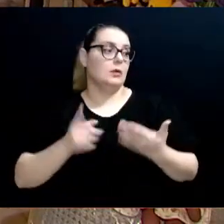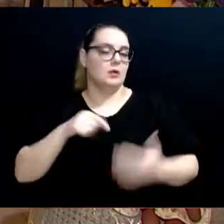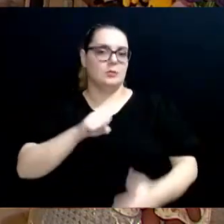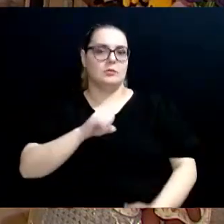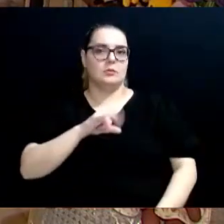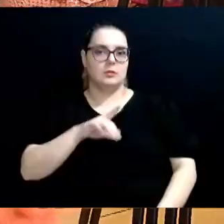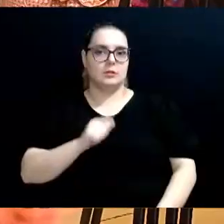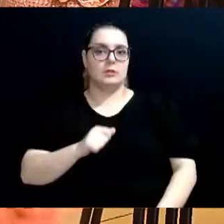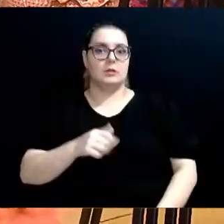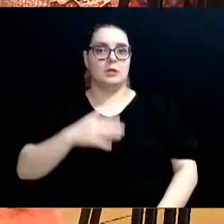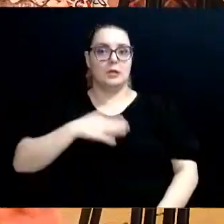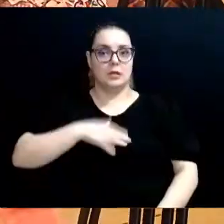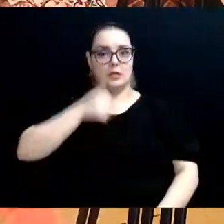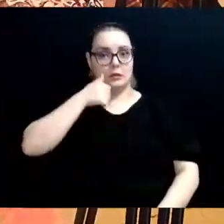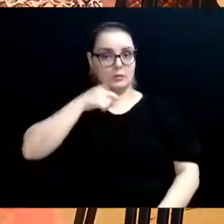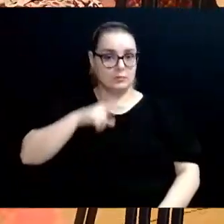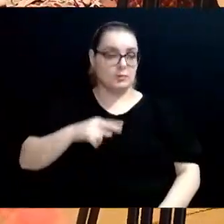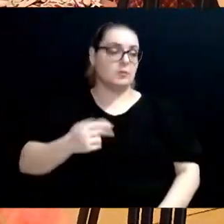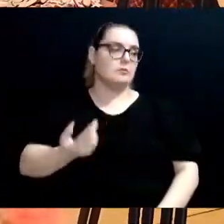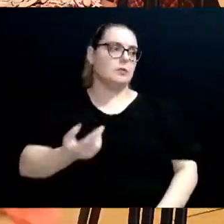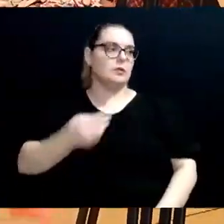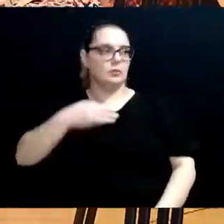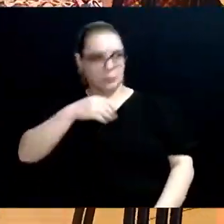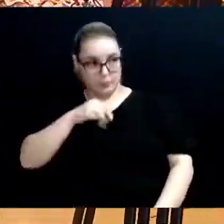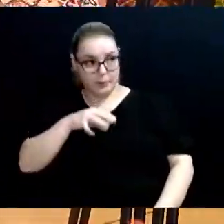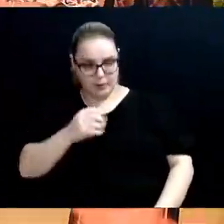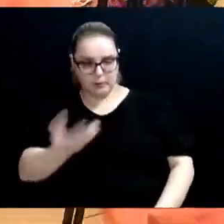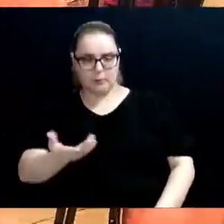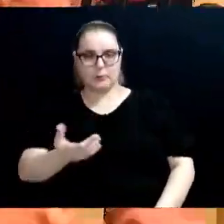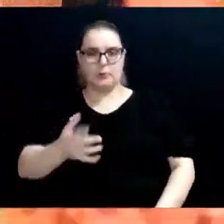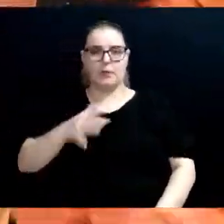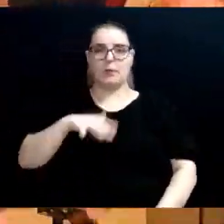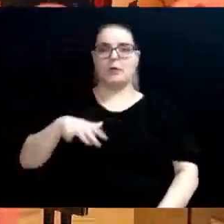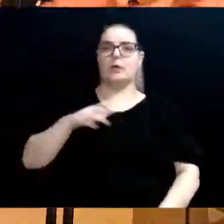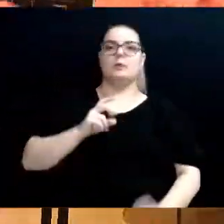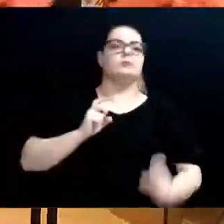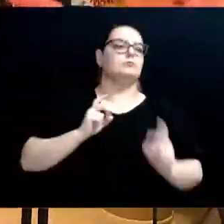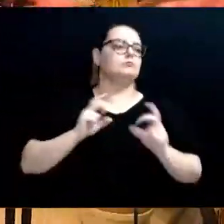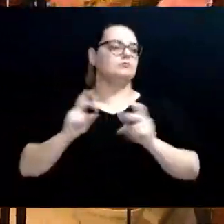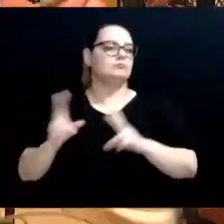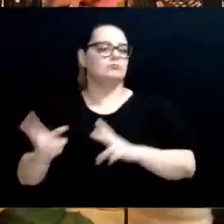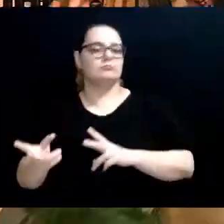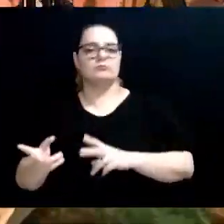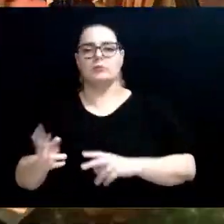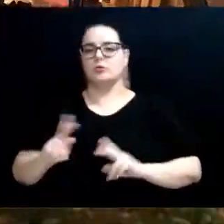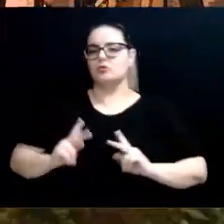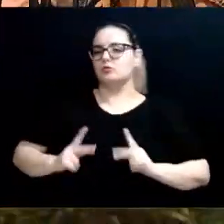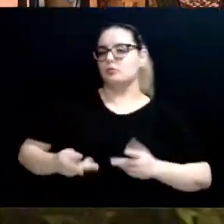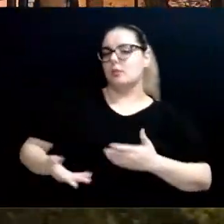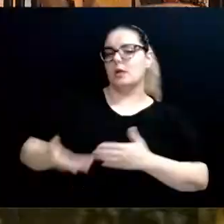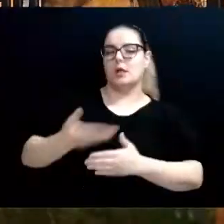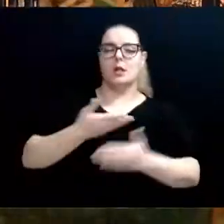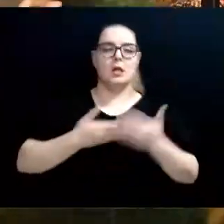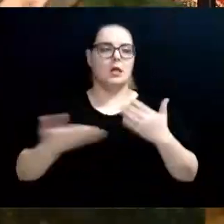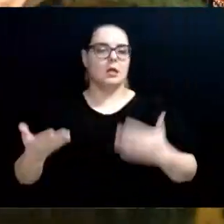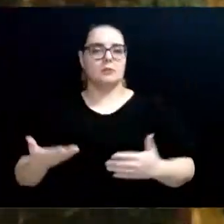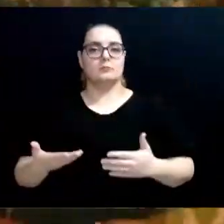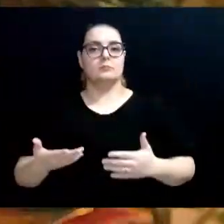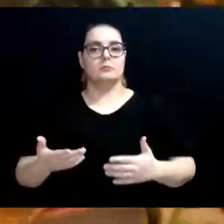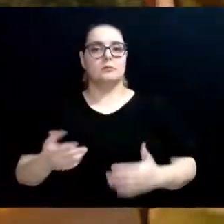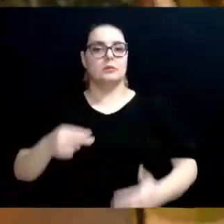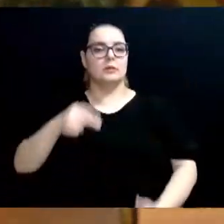do projeto? Então, aí entra a Lucila, que é a minha irmã do meio. Ela tem, assim, ela é da área de vendas,